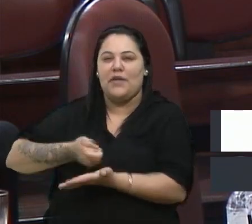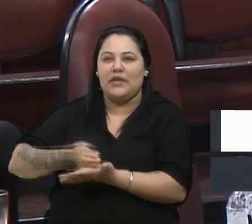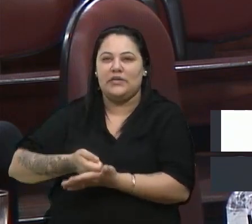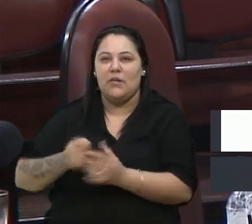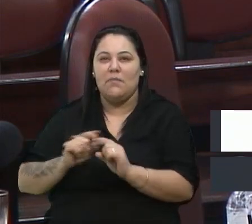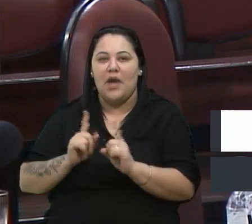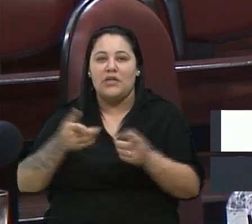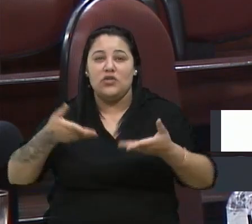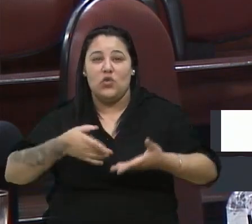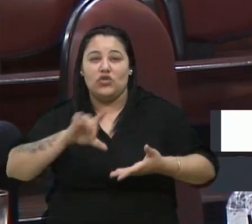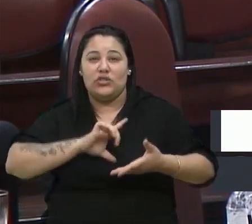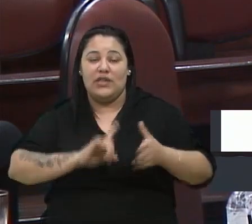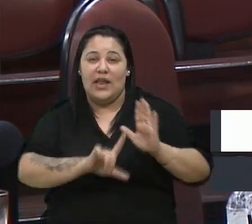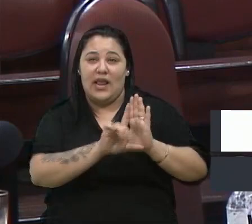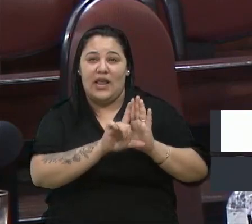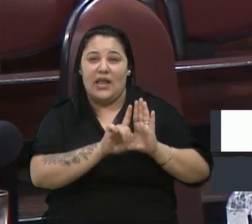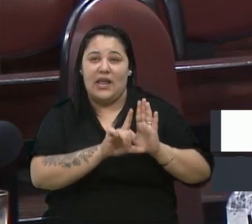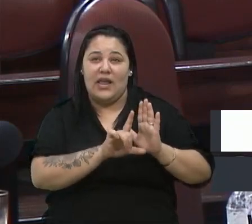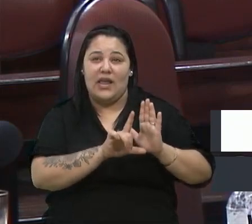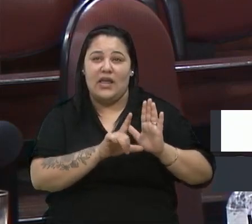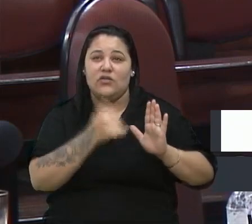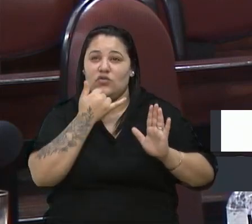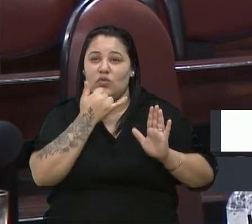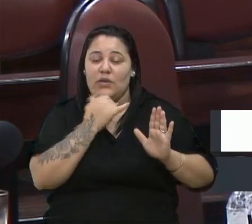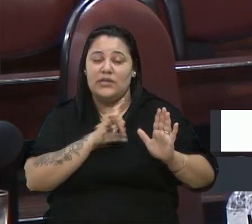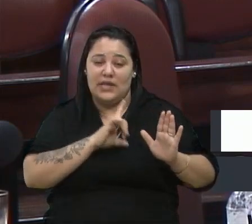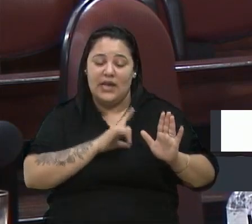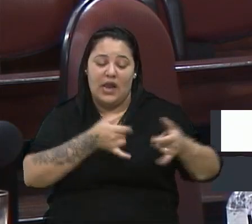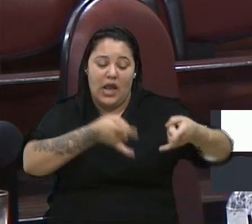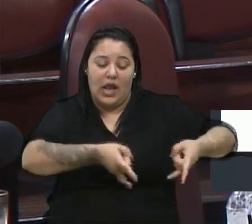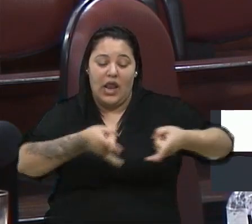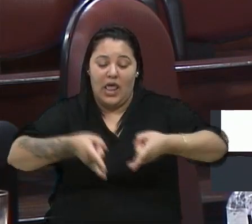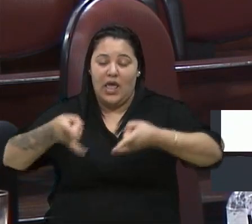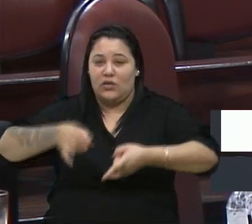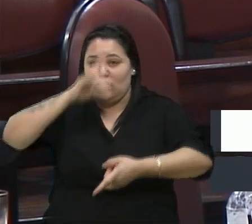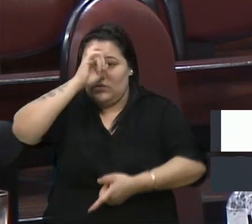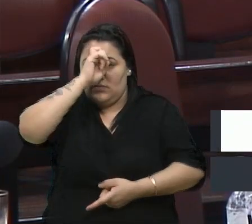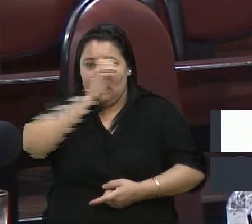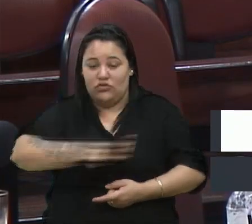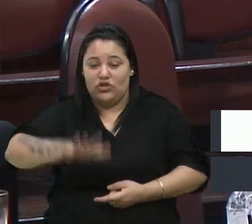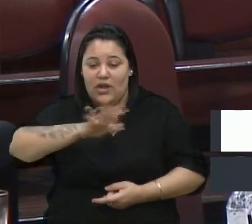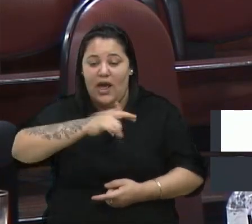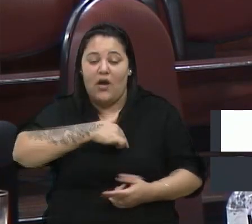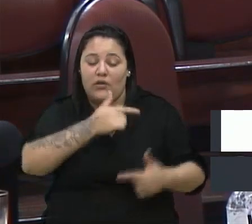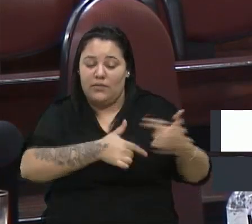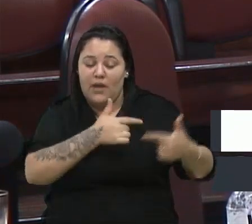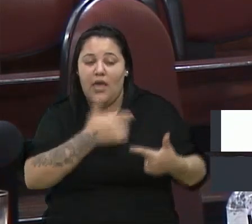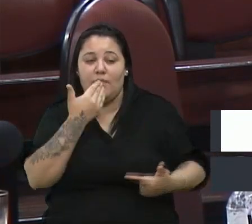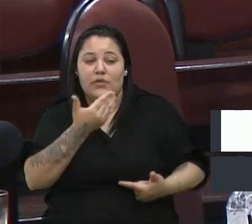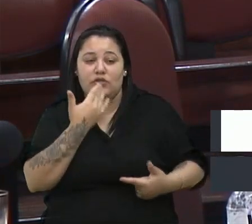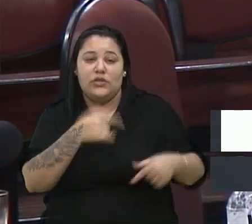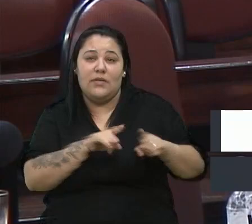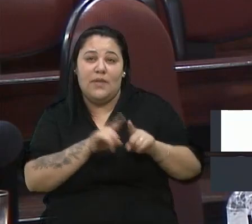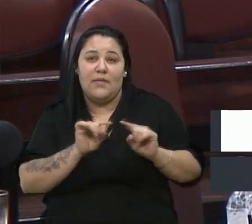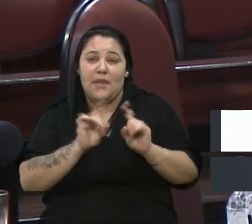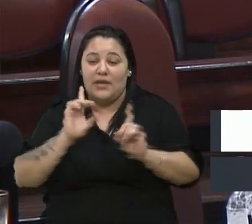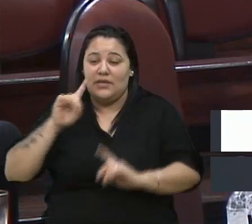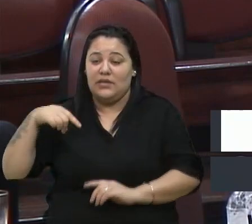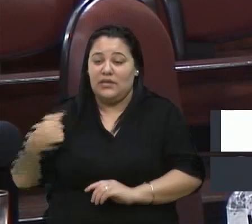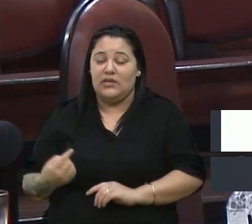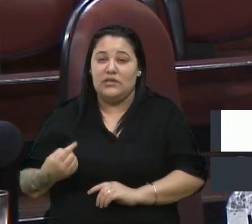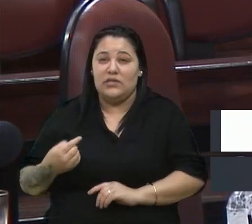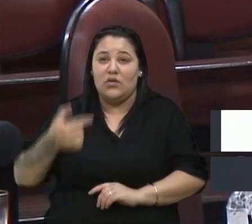tem leitos no hospital... Eu batalhei, consegui uns R$20 milhões de emendas. Mas a Denise, através do governo federal, conseguiu 55 milhões para